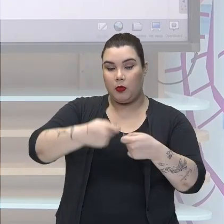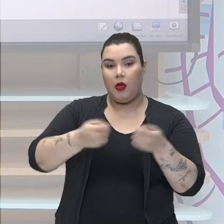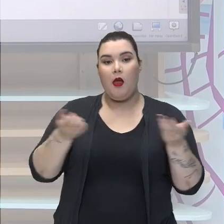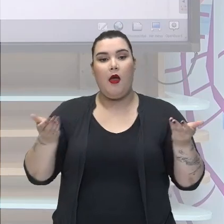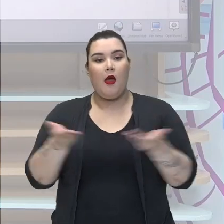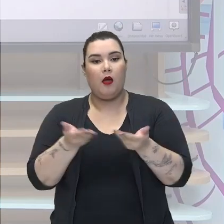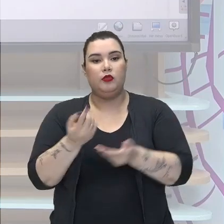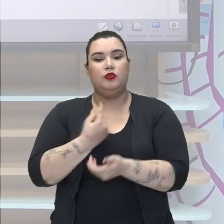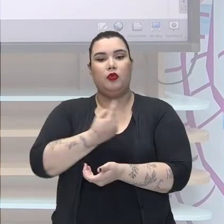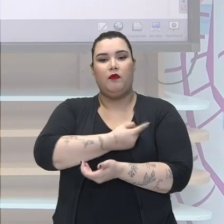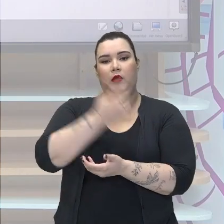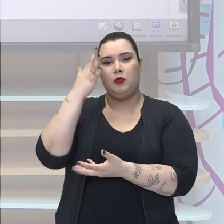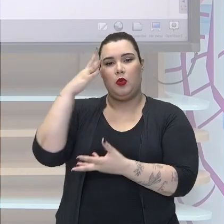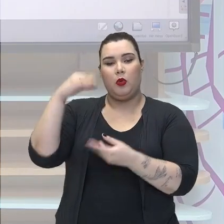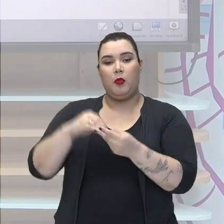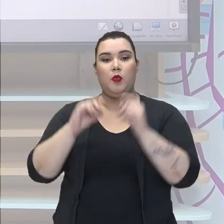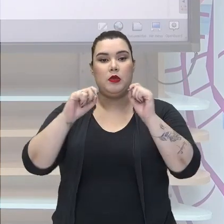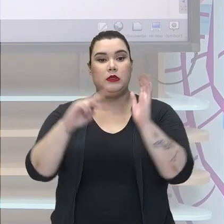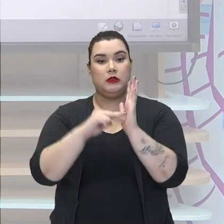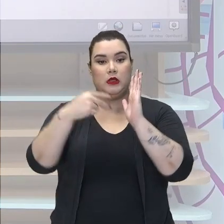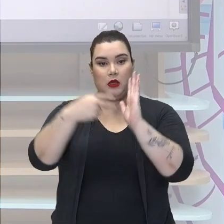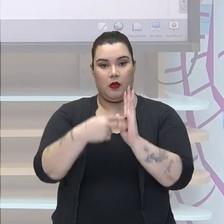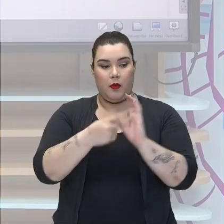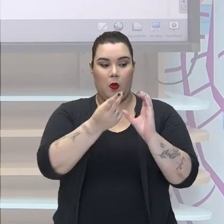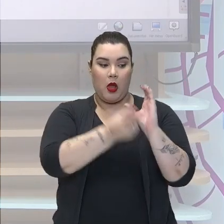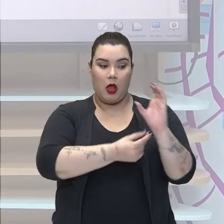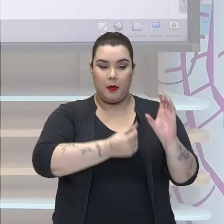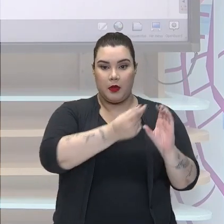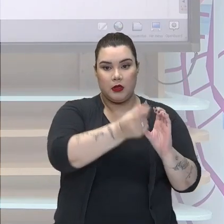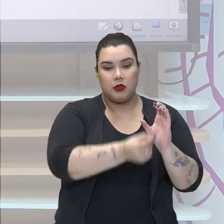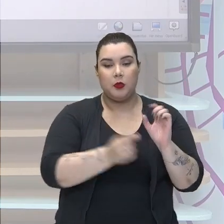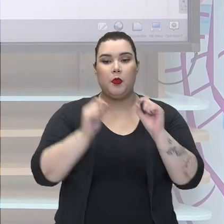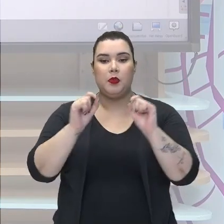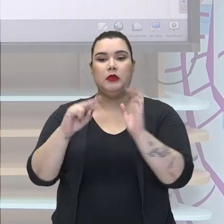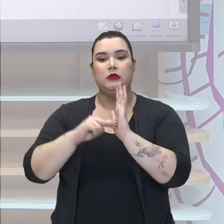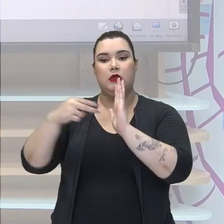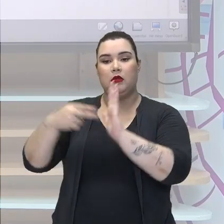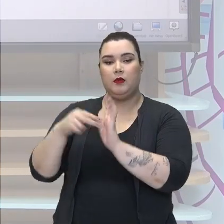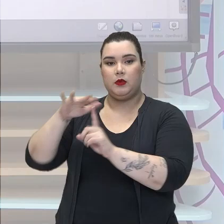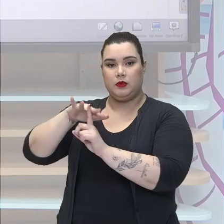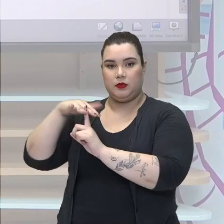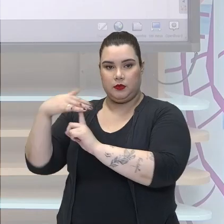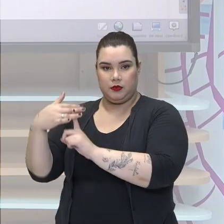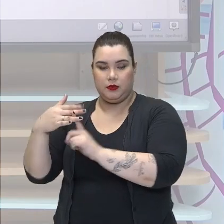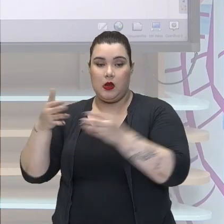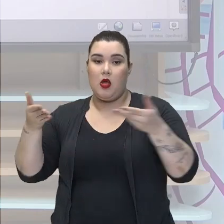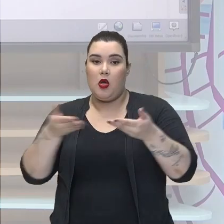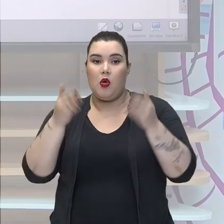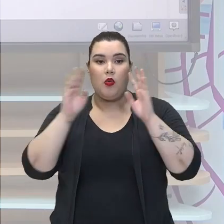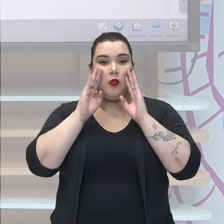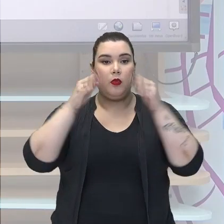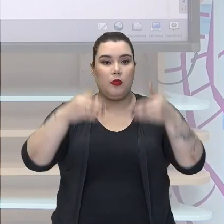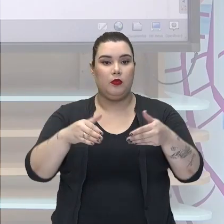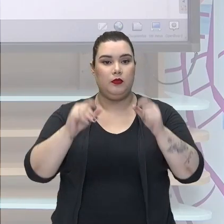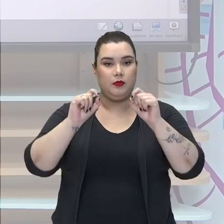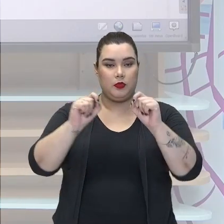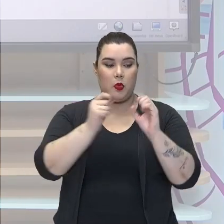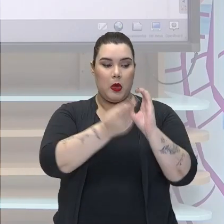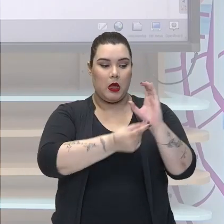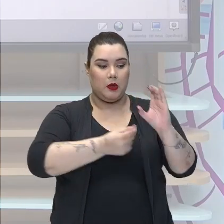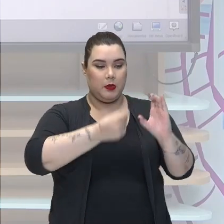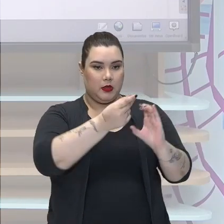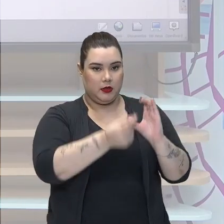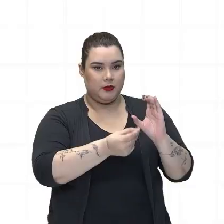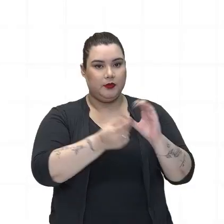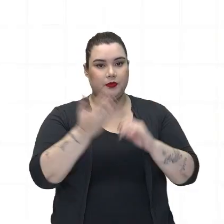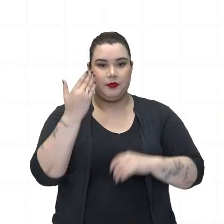um pouco o que é o capitalismo e o que é socialismo. Vamos começar com a definição do capitalismo.